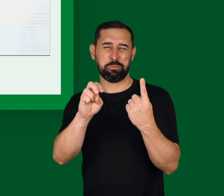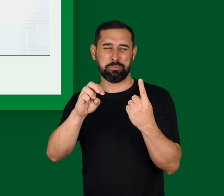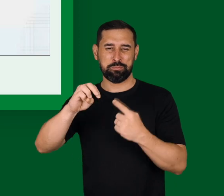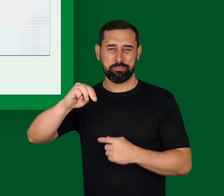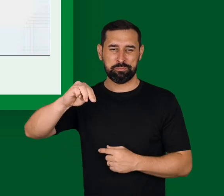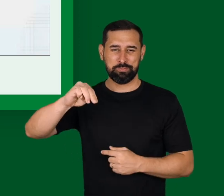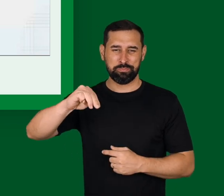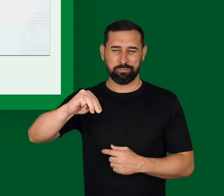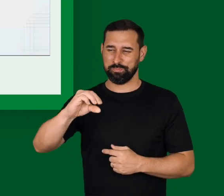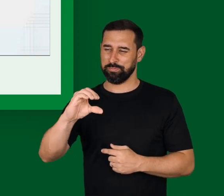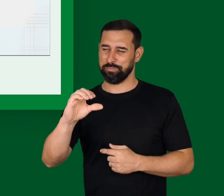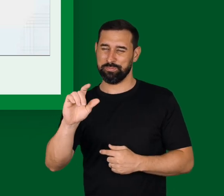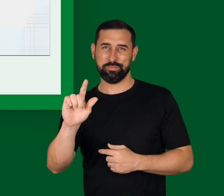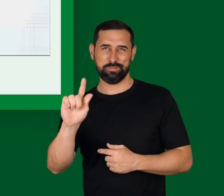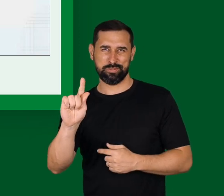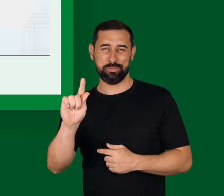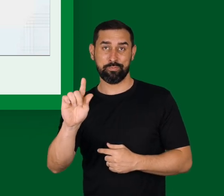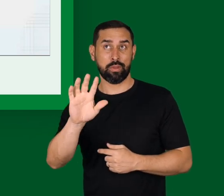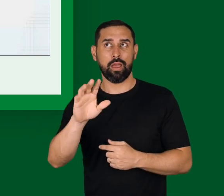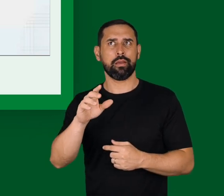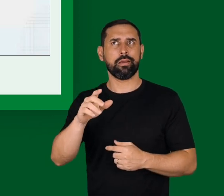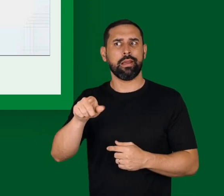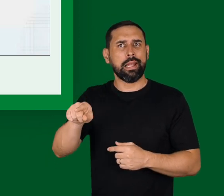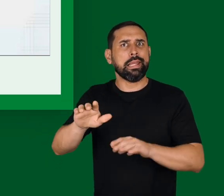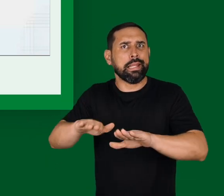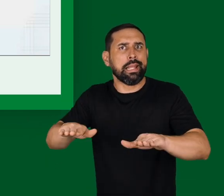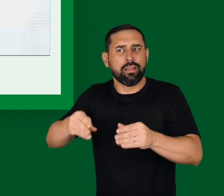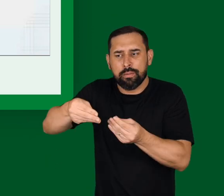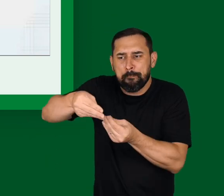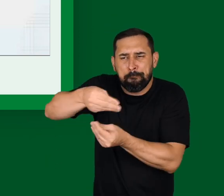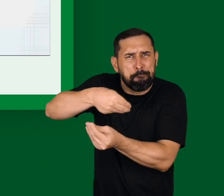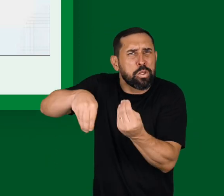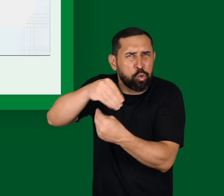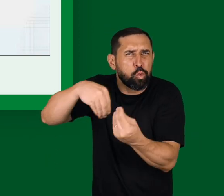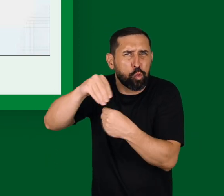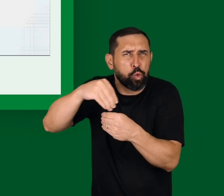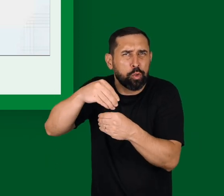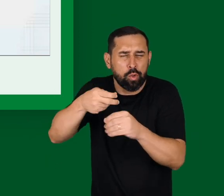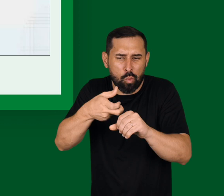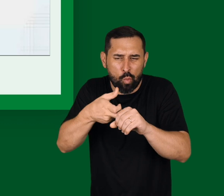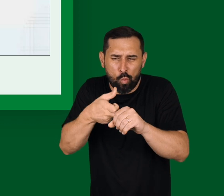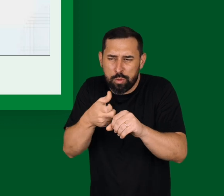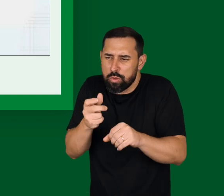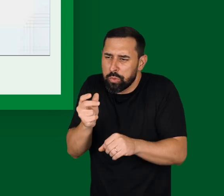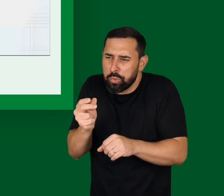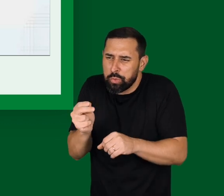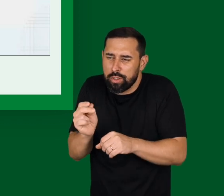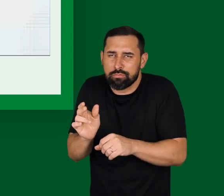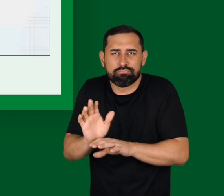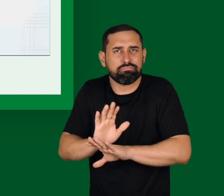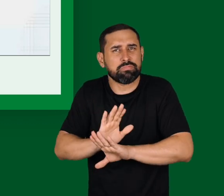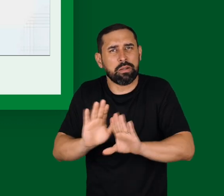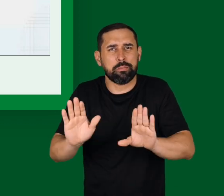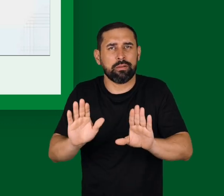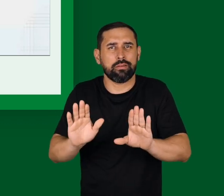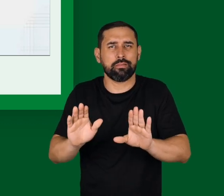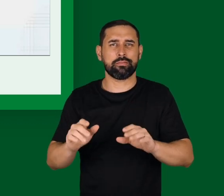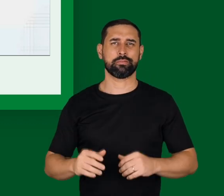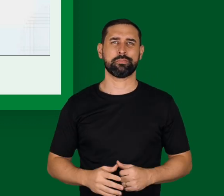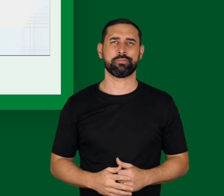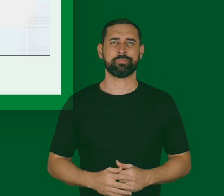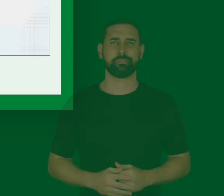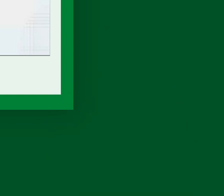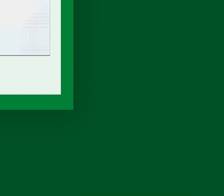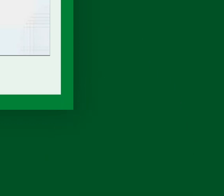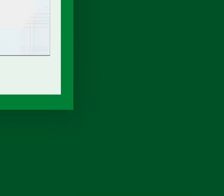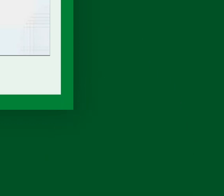ela é segura. Usualmente a gente usa ela diluída na criança, né? 1 ml para 9 e faz 0,1 ml